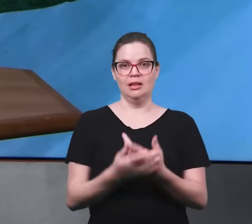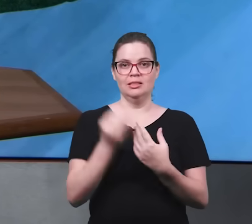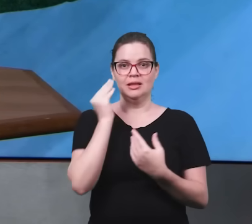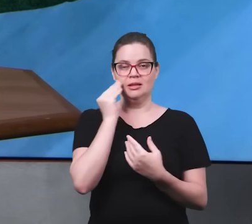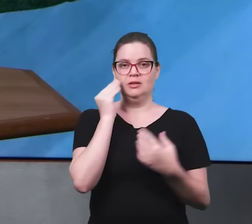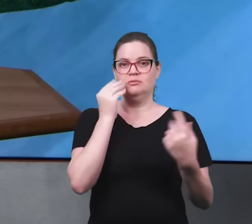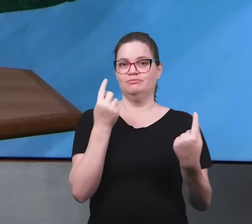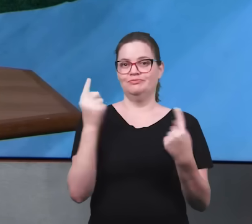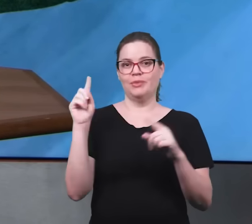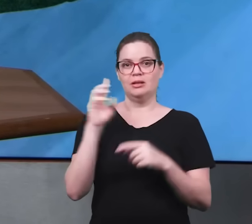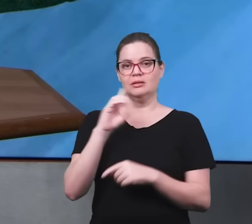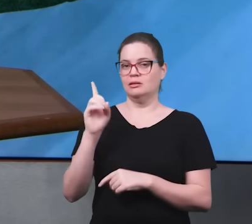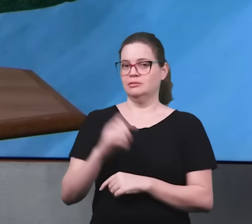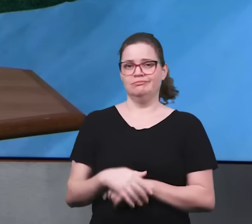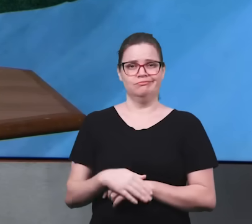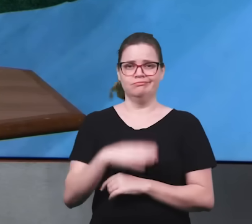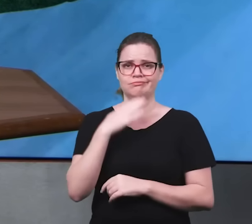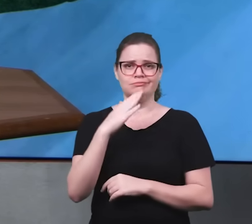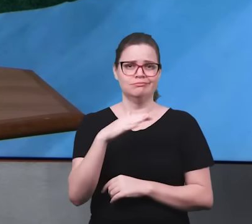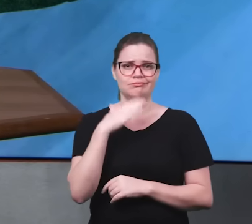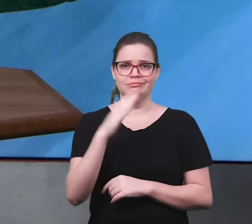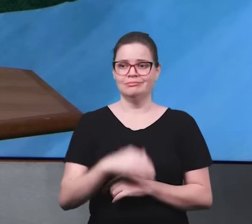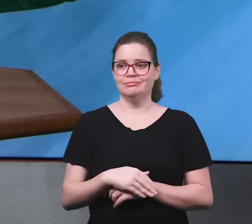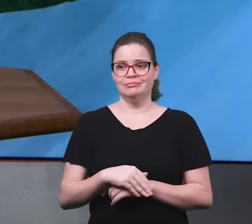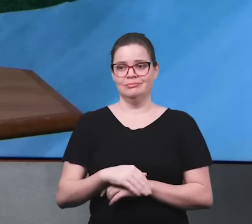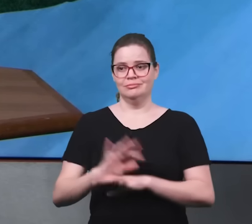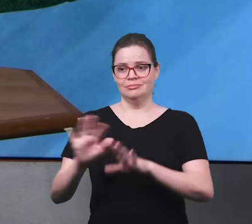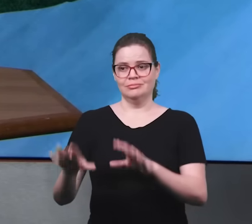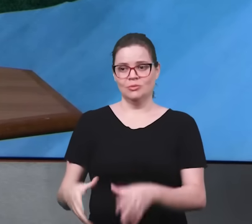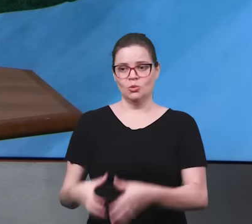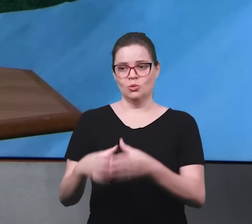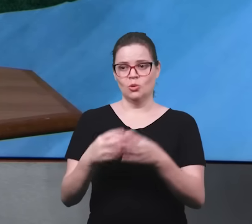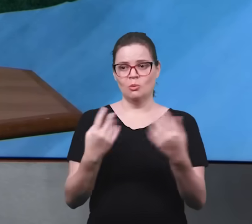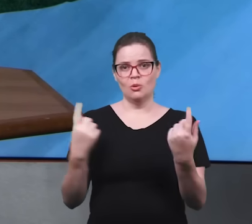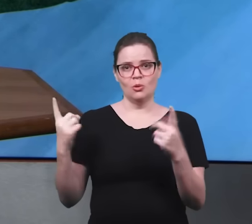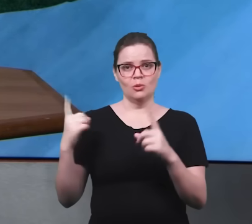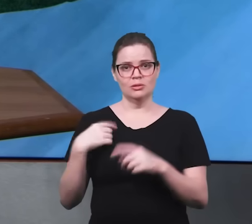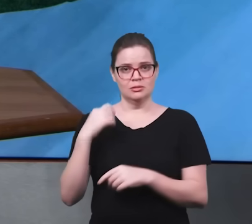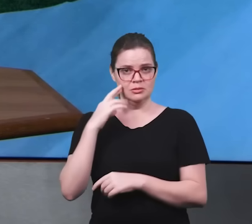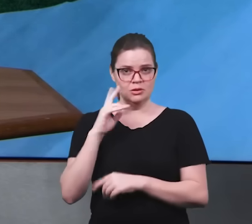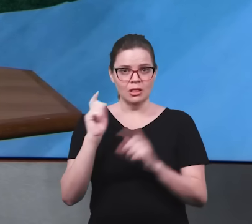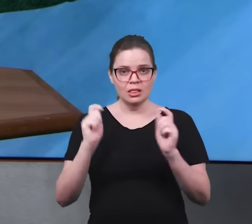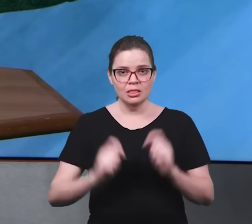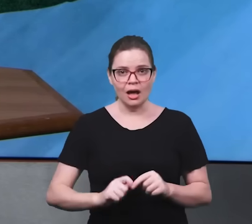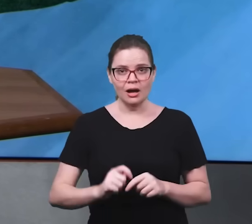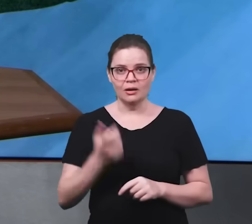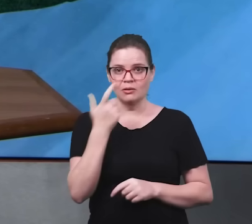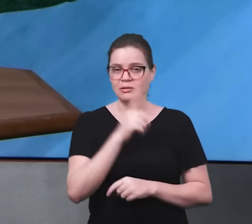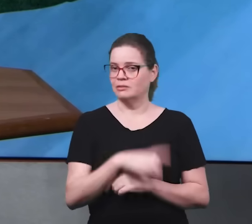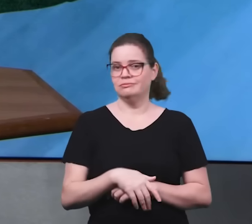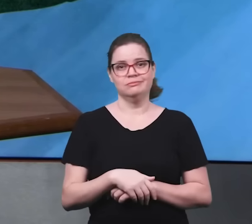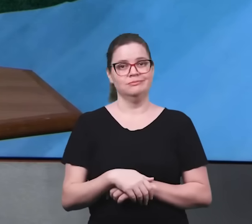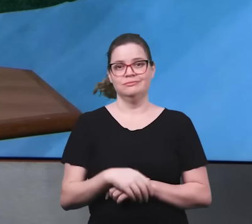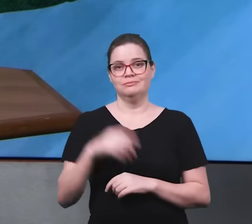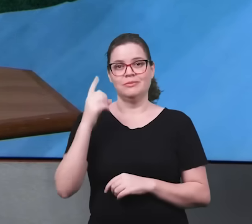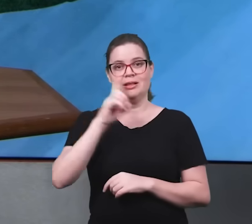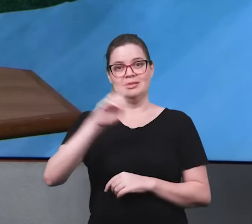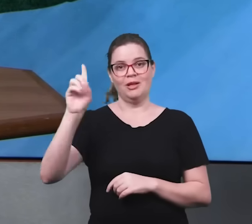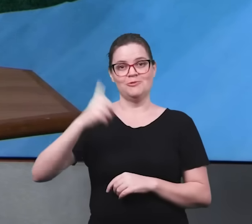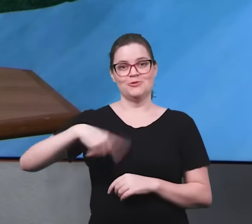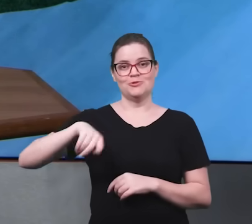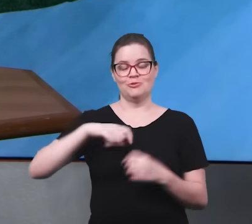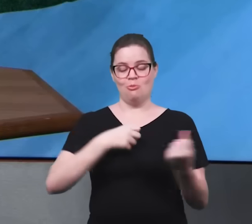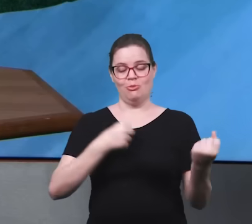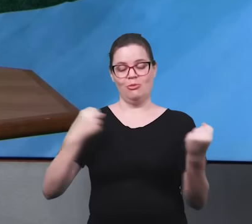inútil. Qualquer povo que se ajunta contra o Senhor não vai conseguir coisa alguma, porque o nosso Deus ele é forte,